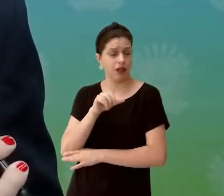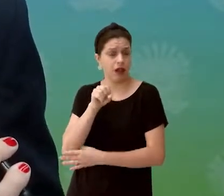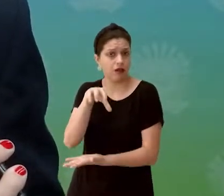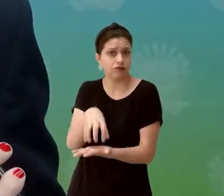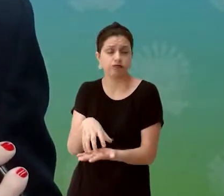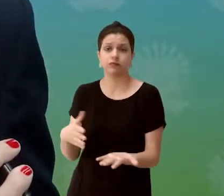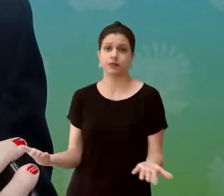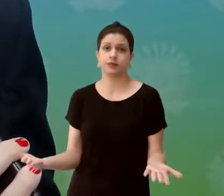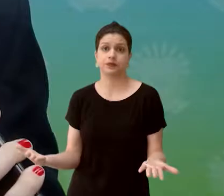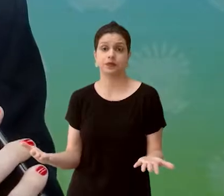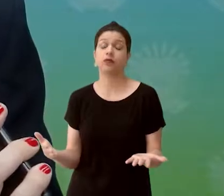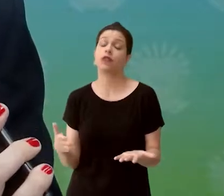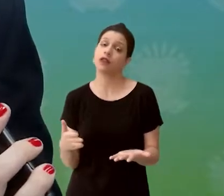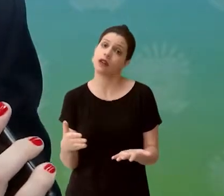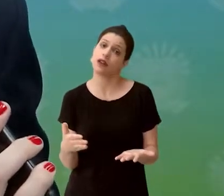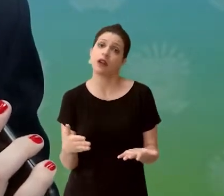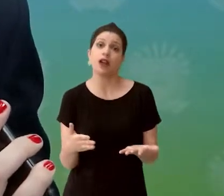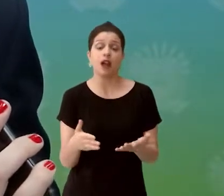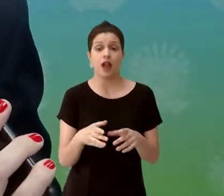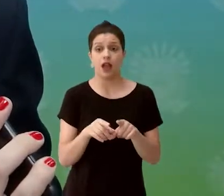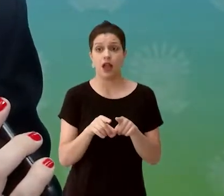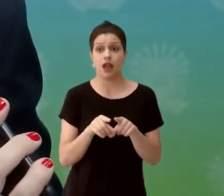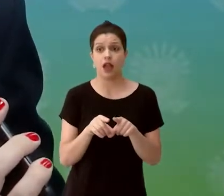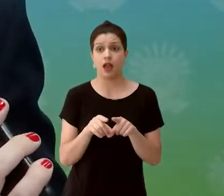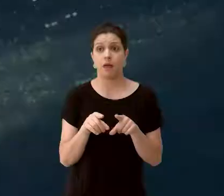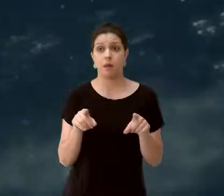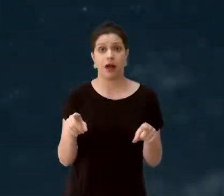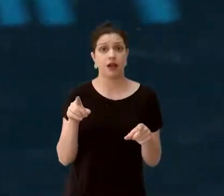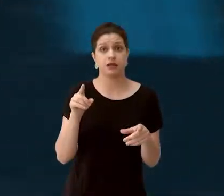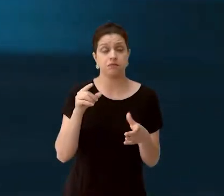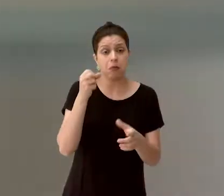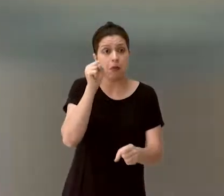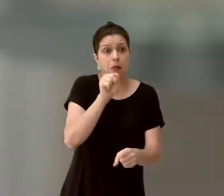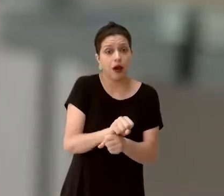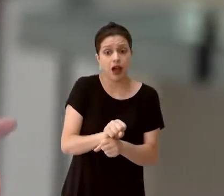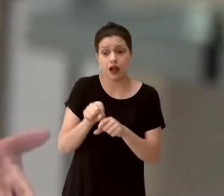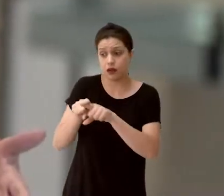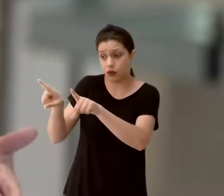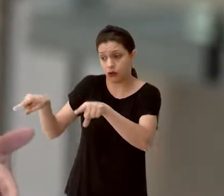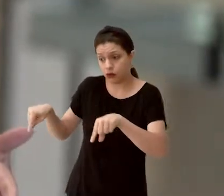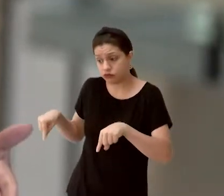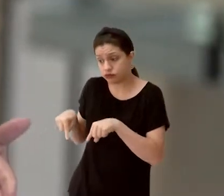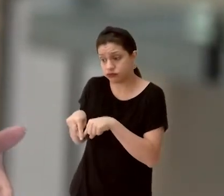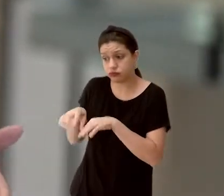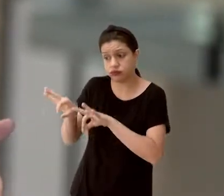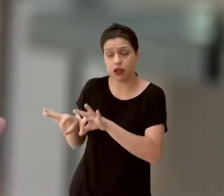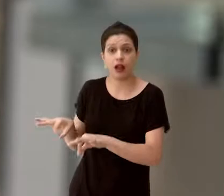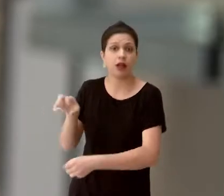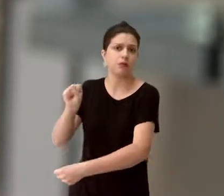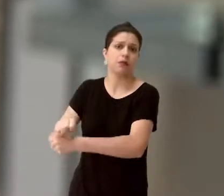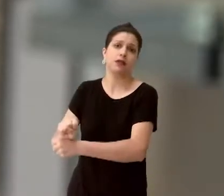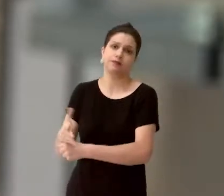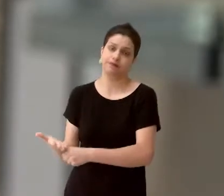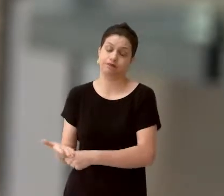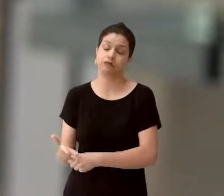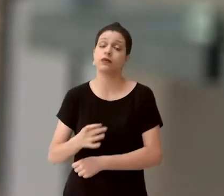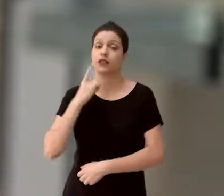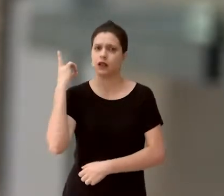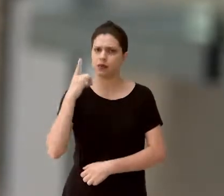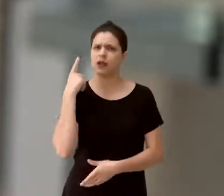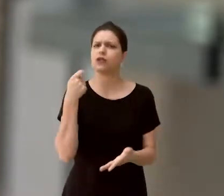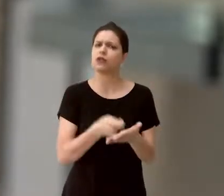procedendo os encaminhamentos para a demarcação dessas áreas. Está tudo parado. O deputado cobrou ainda a demora